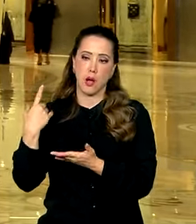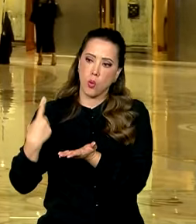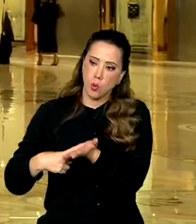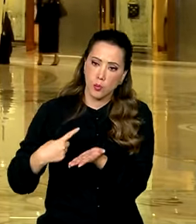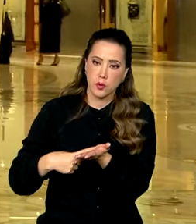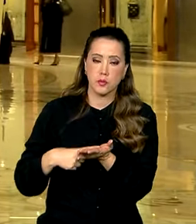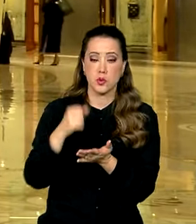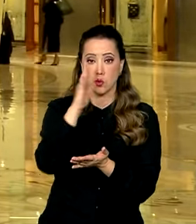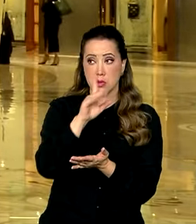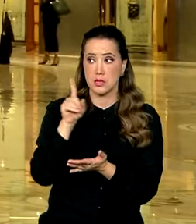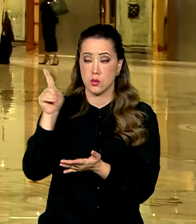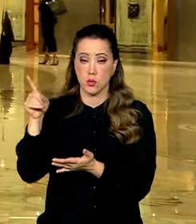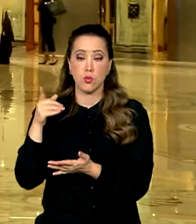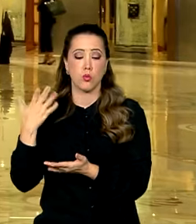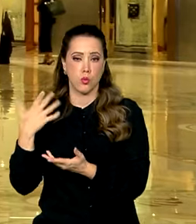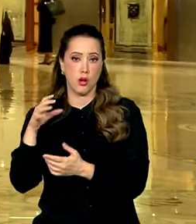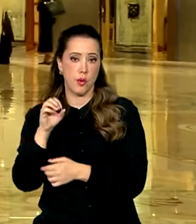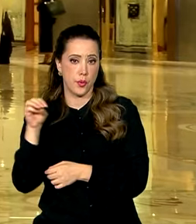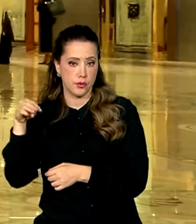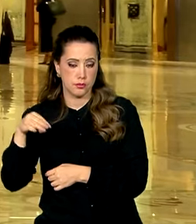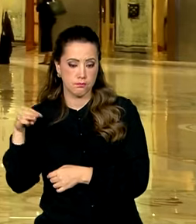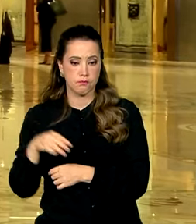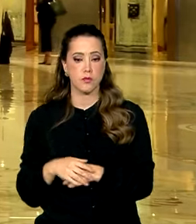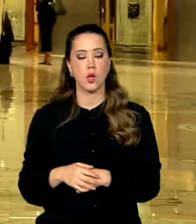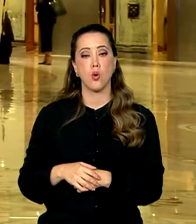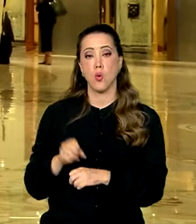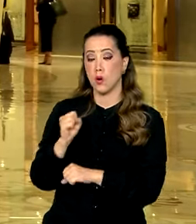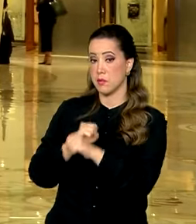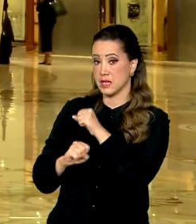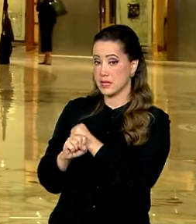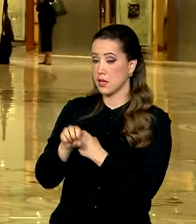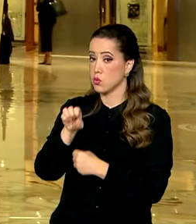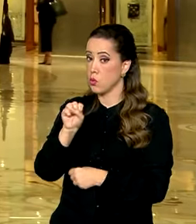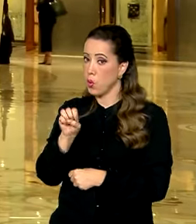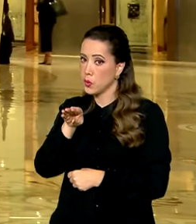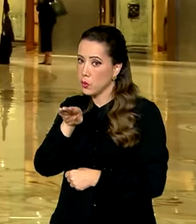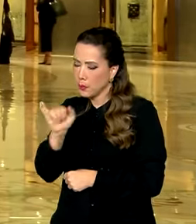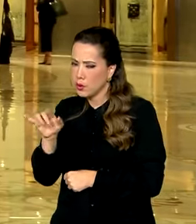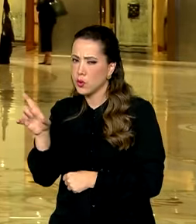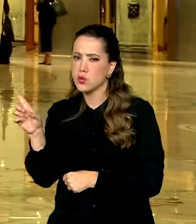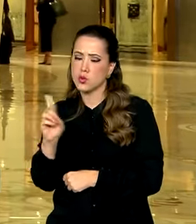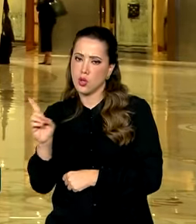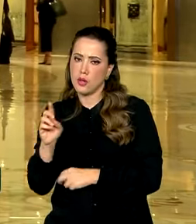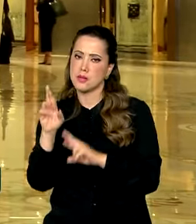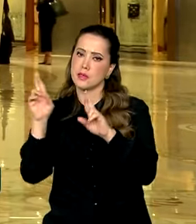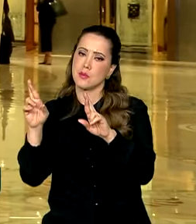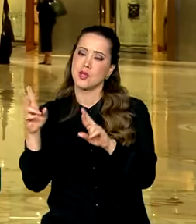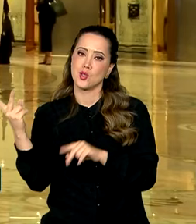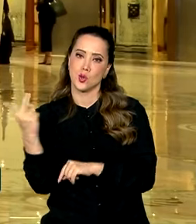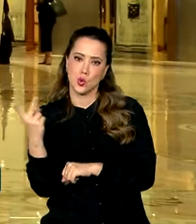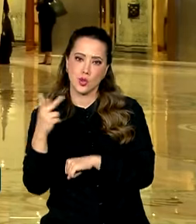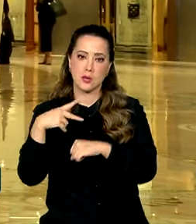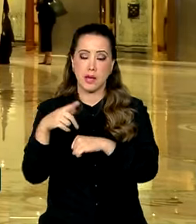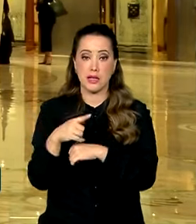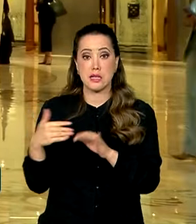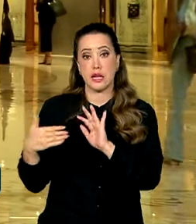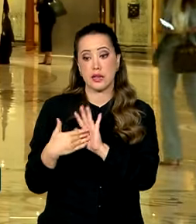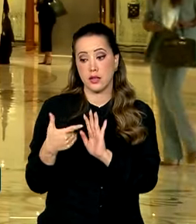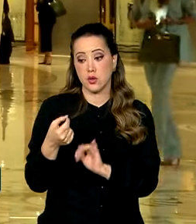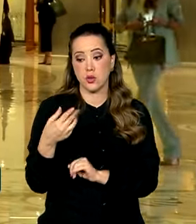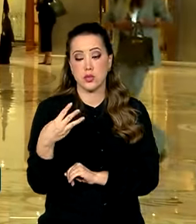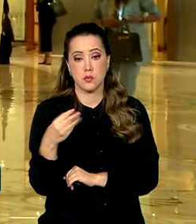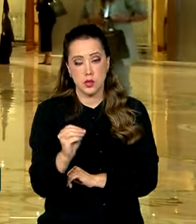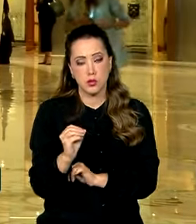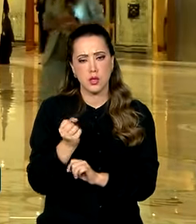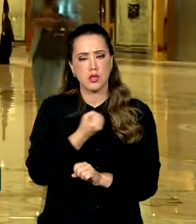comércio entre os dois países atingiu 8 bilhões de dólares. E a expectativa dos dois líderes é que até 2030 esse